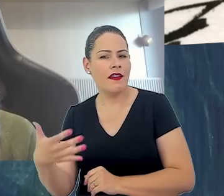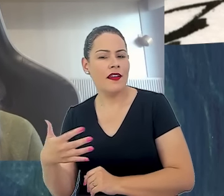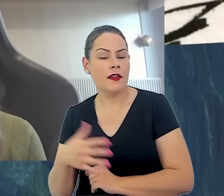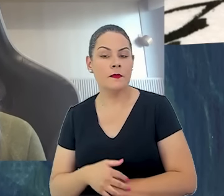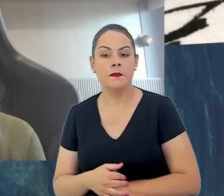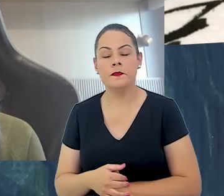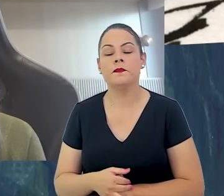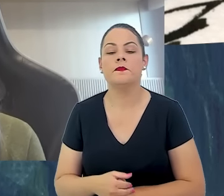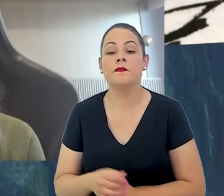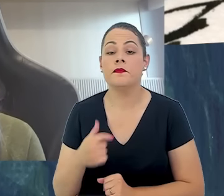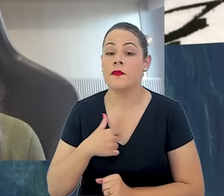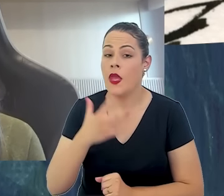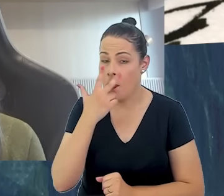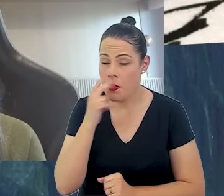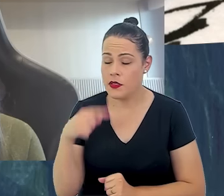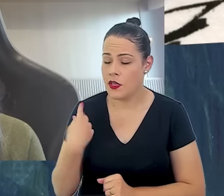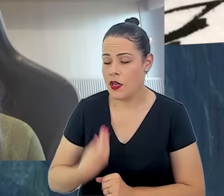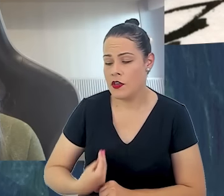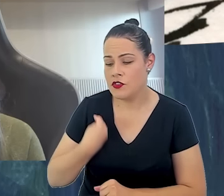Eu acho que a gente está